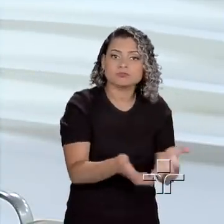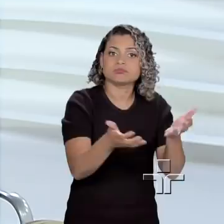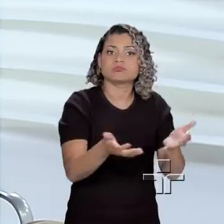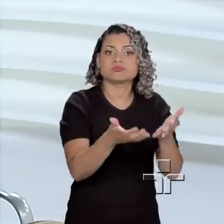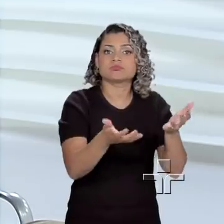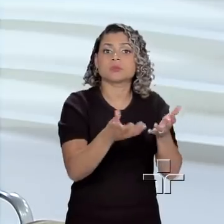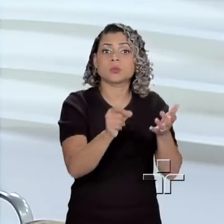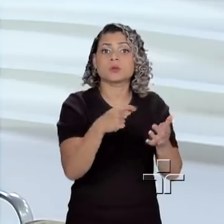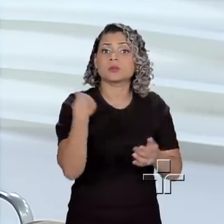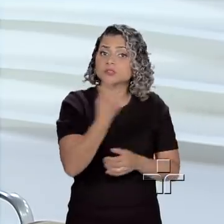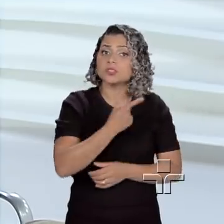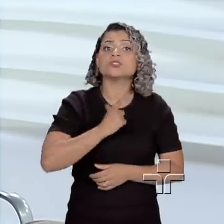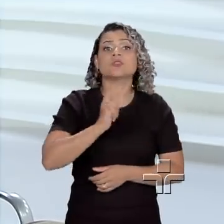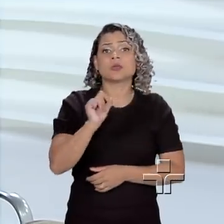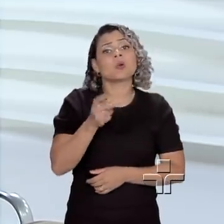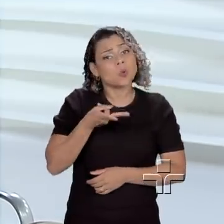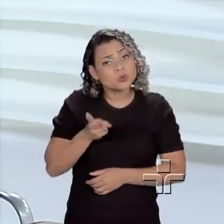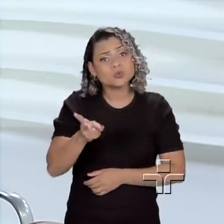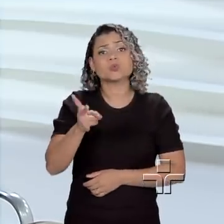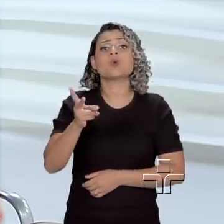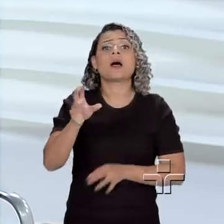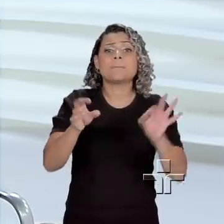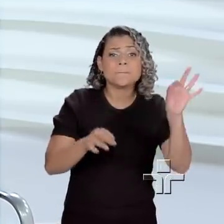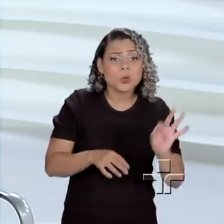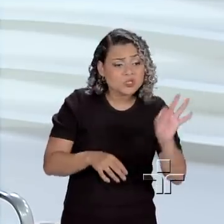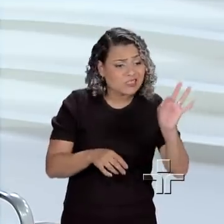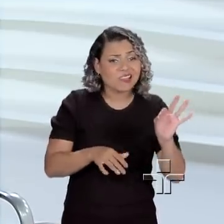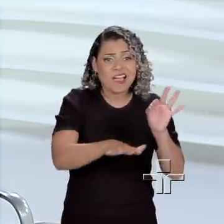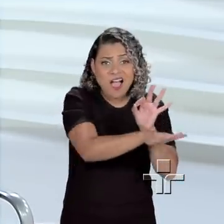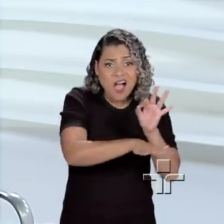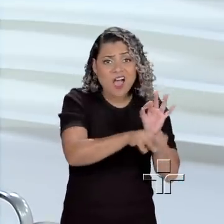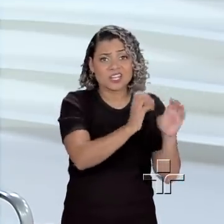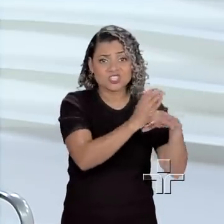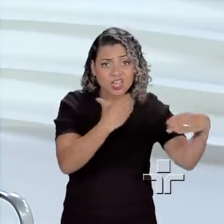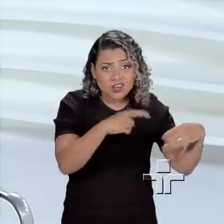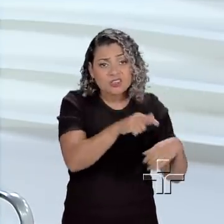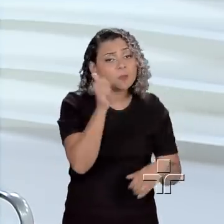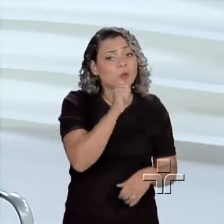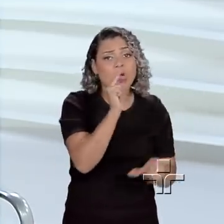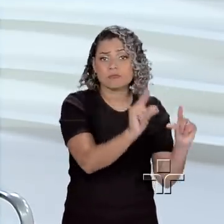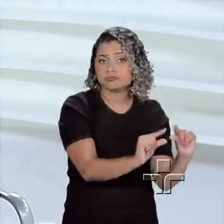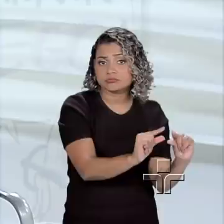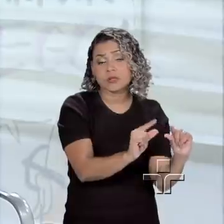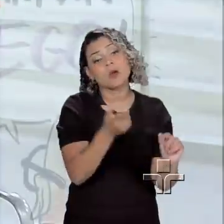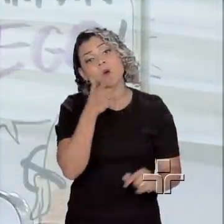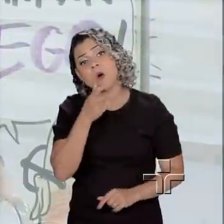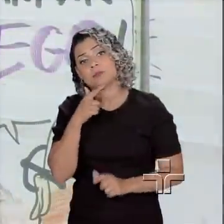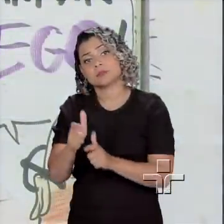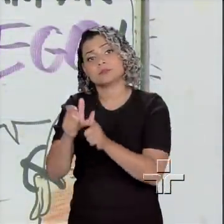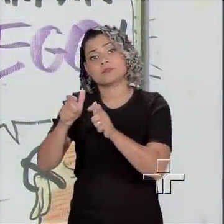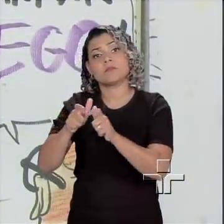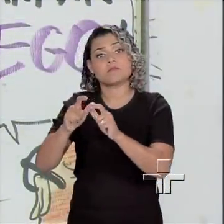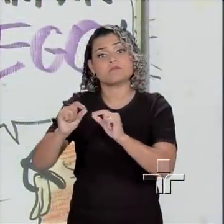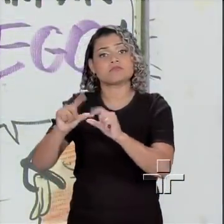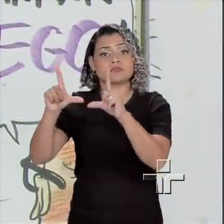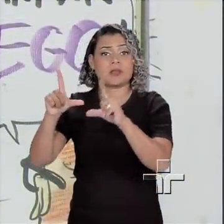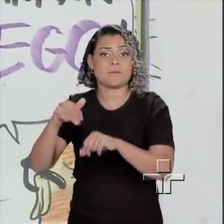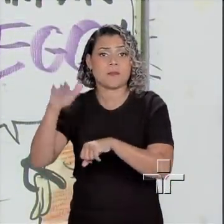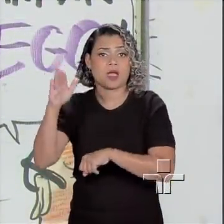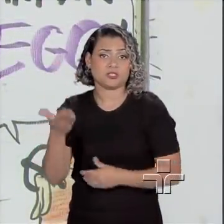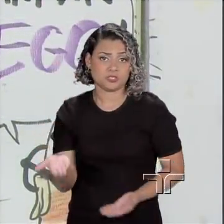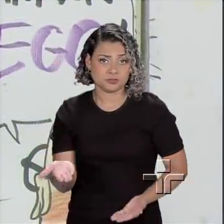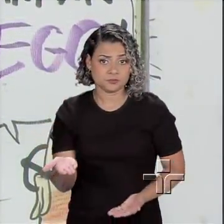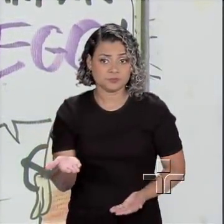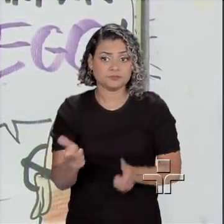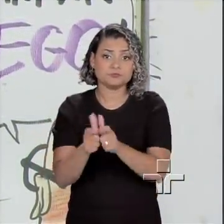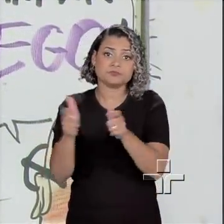tendo um percentual muito menor de mulheres em engenharia do que a gente poderia ter. E veja que coisa interessante, o César,